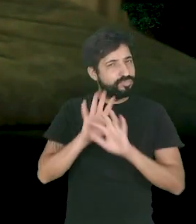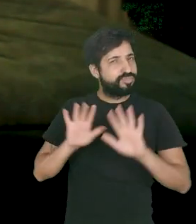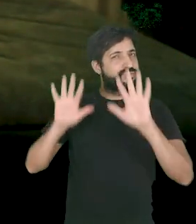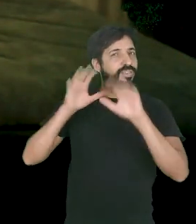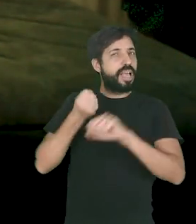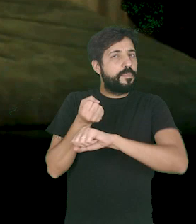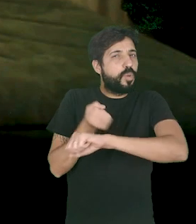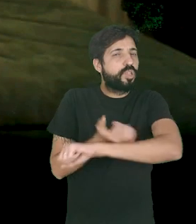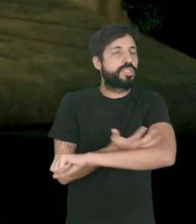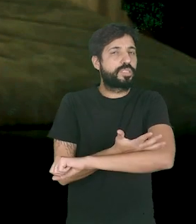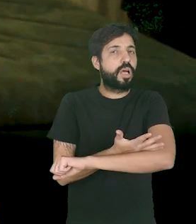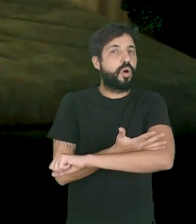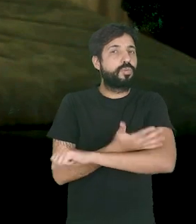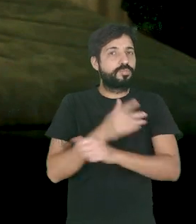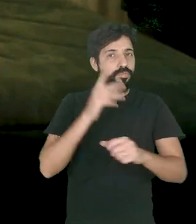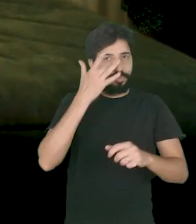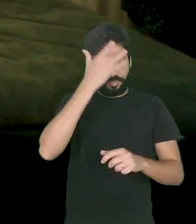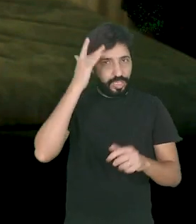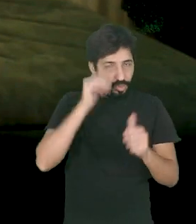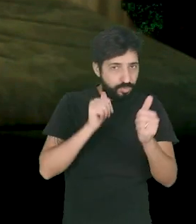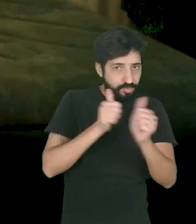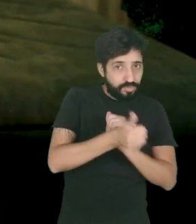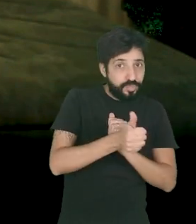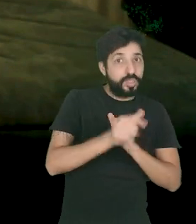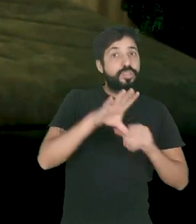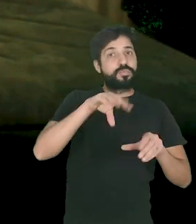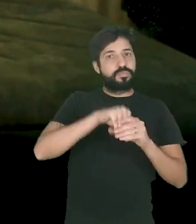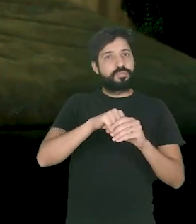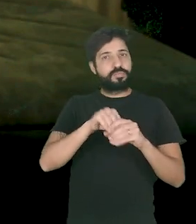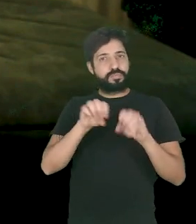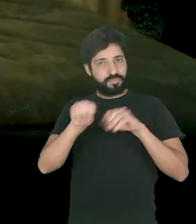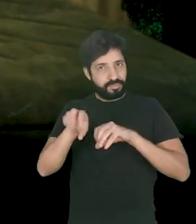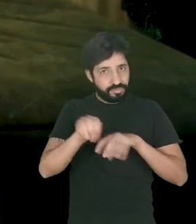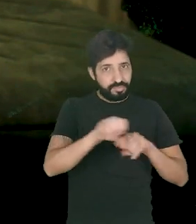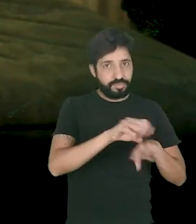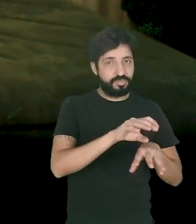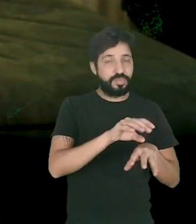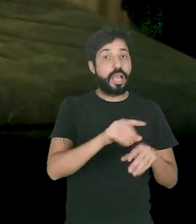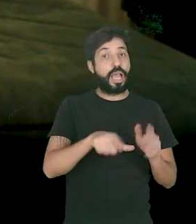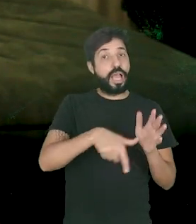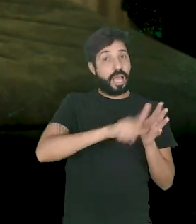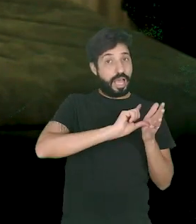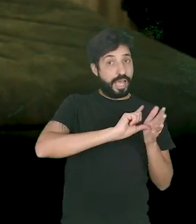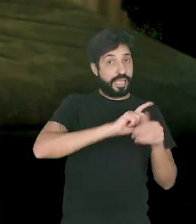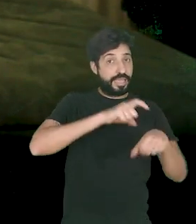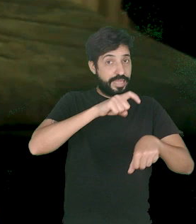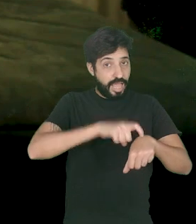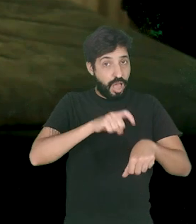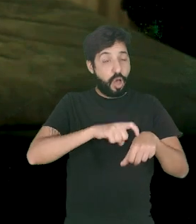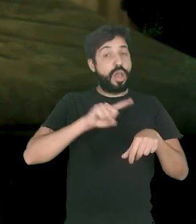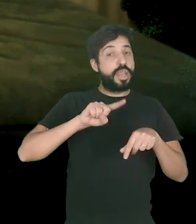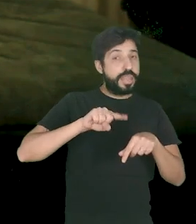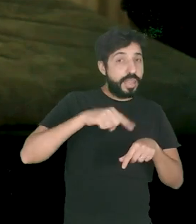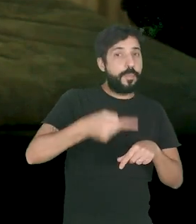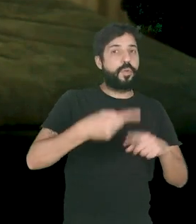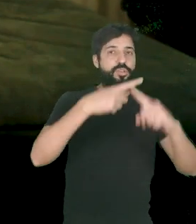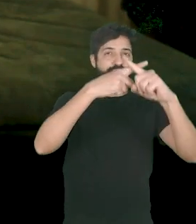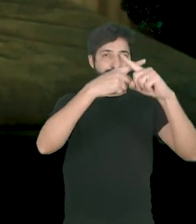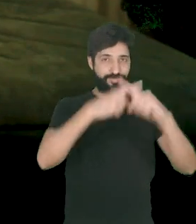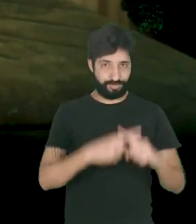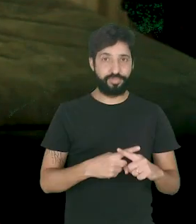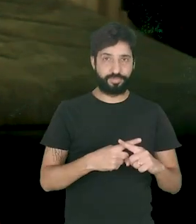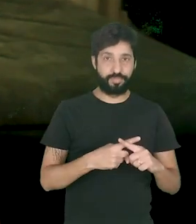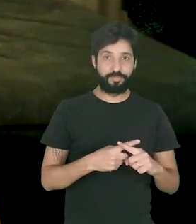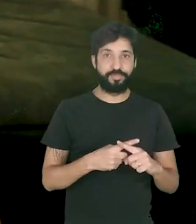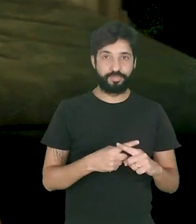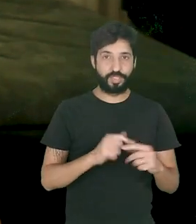dos atletas e componentes das comissões técnicas antes, durante e após as competições